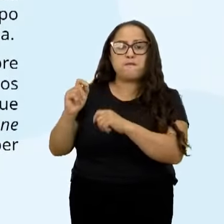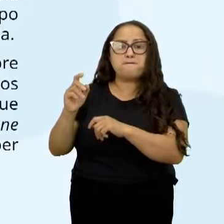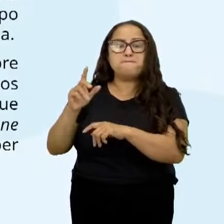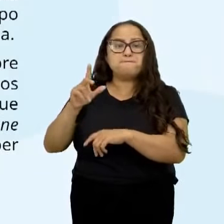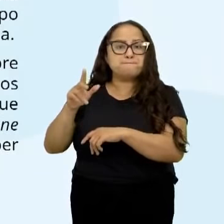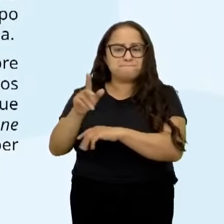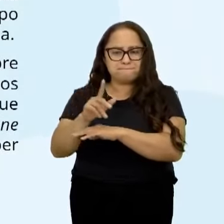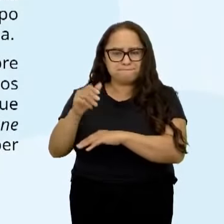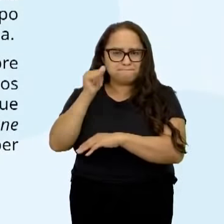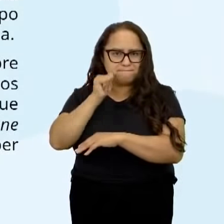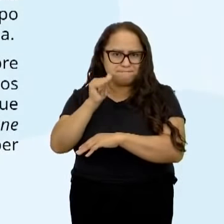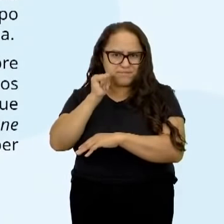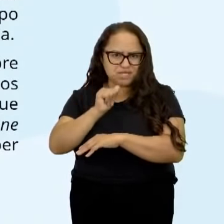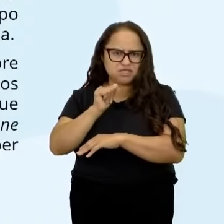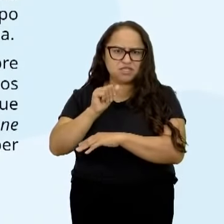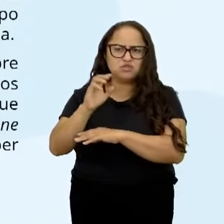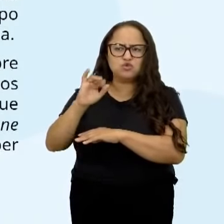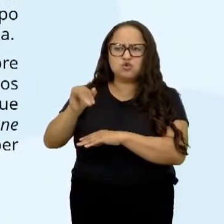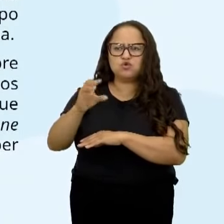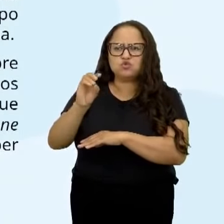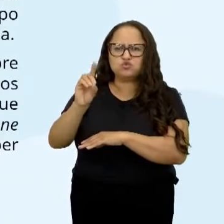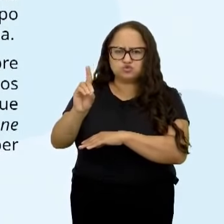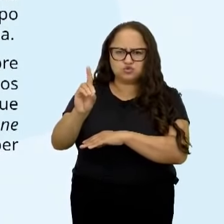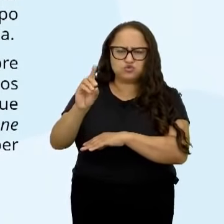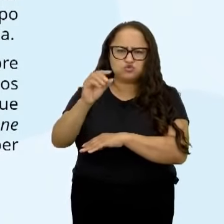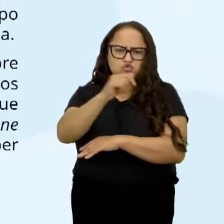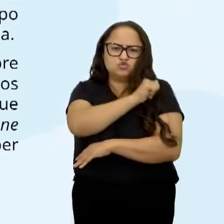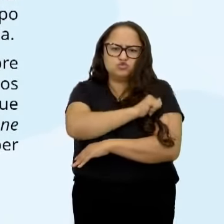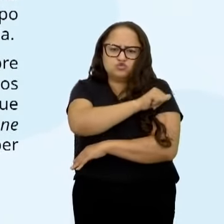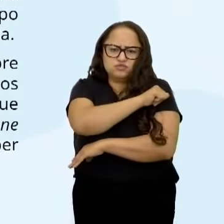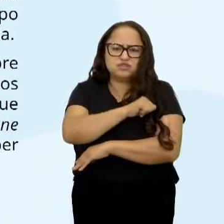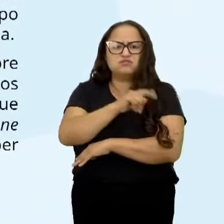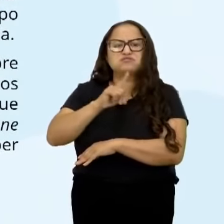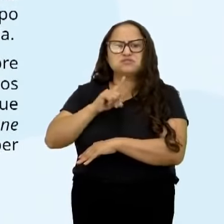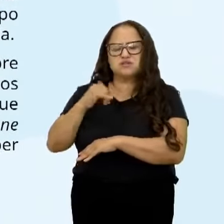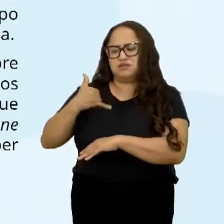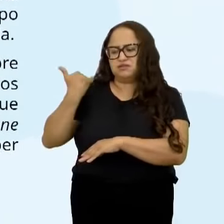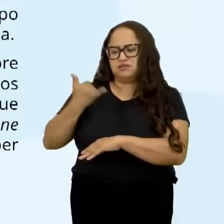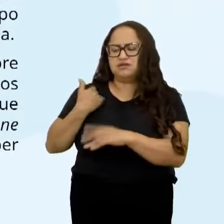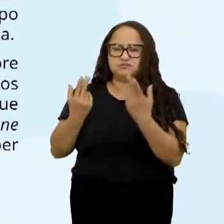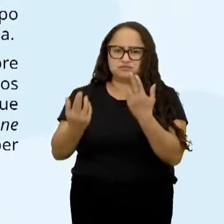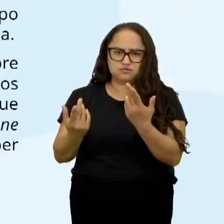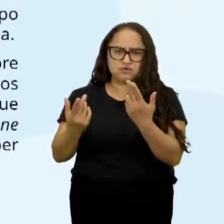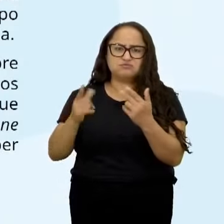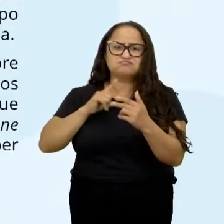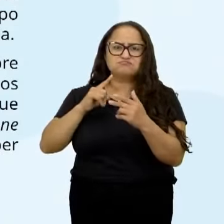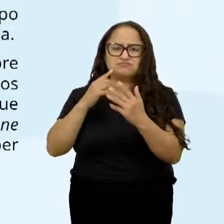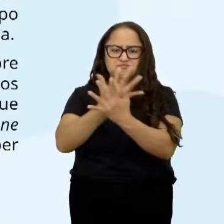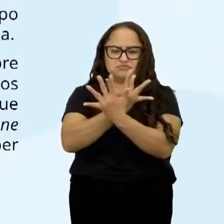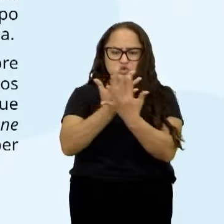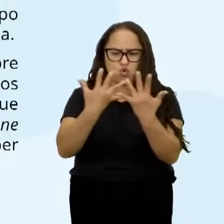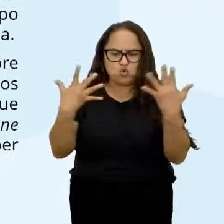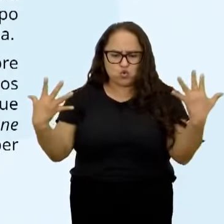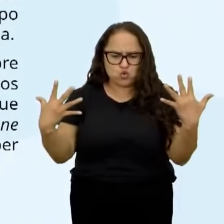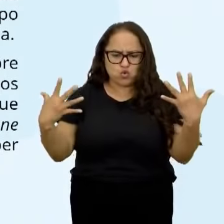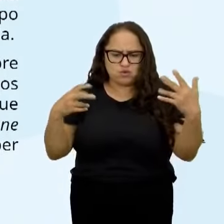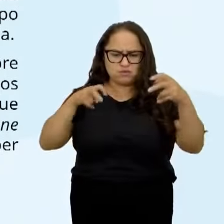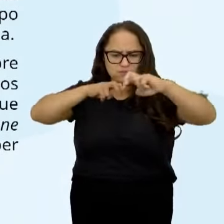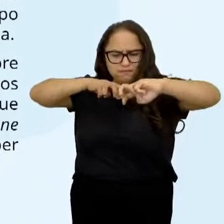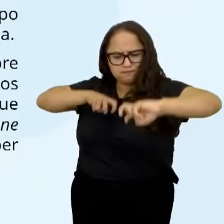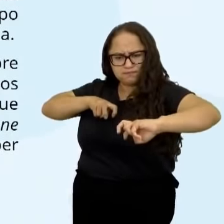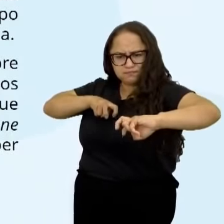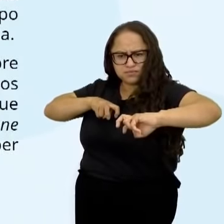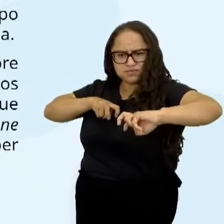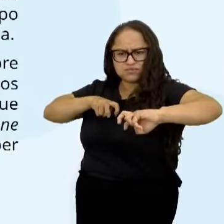que tinha mesma idade que ele embora a cerca de arame farpado de palhaços 2 os meninos